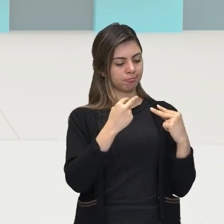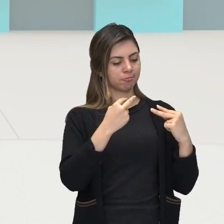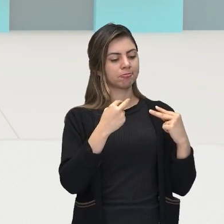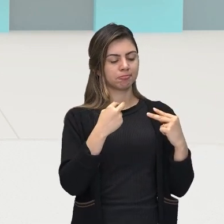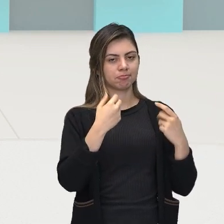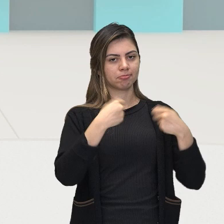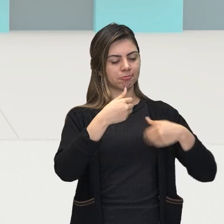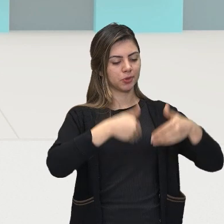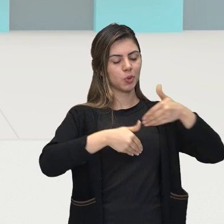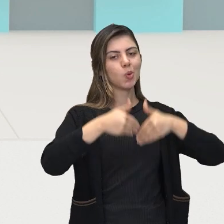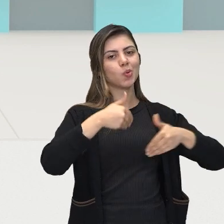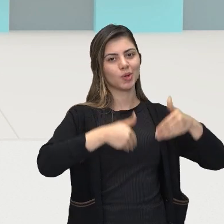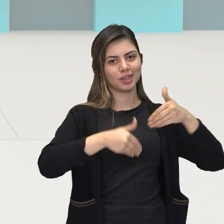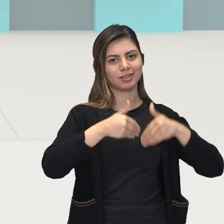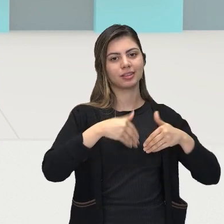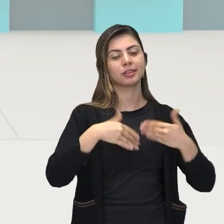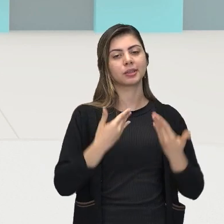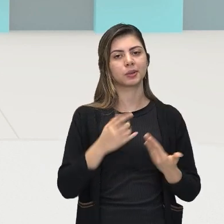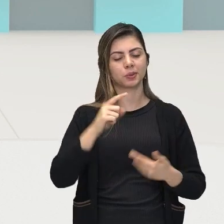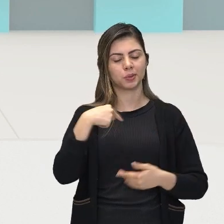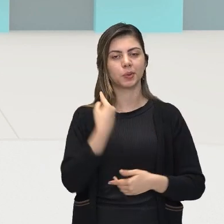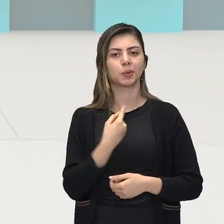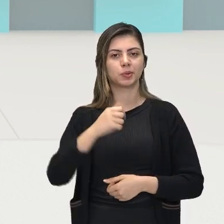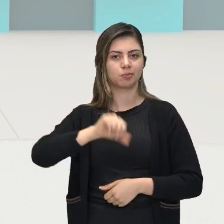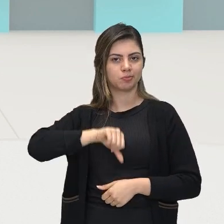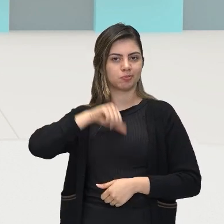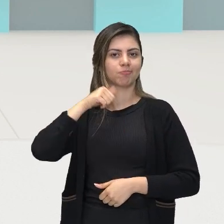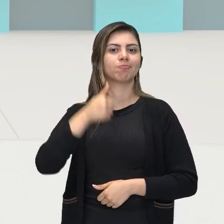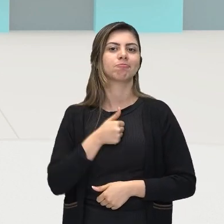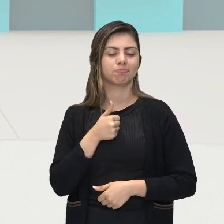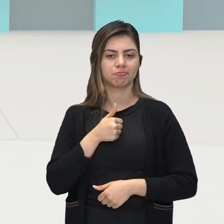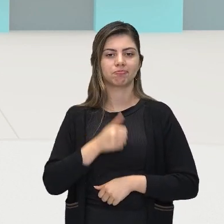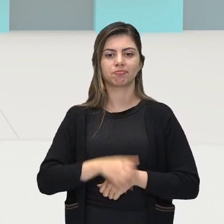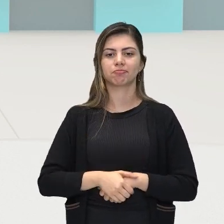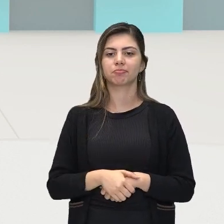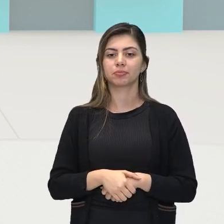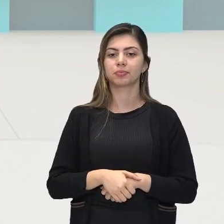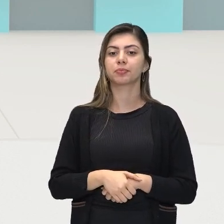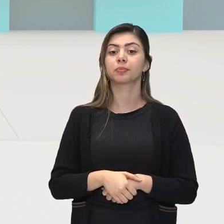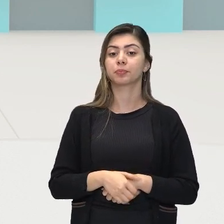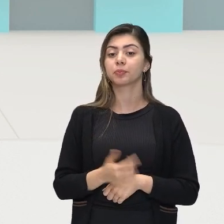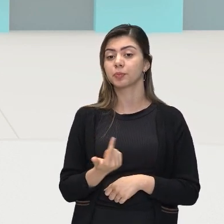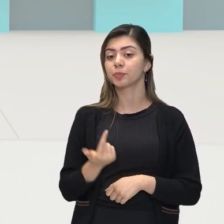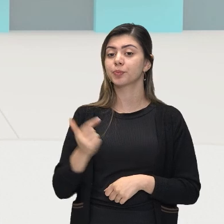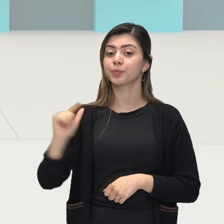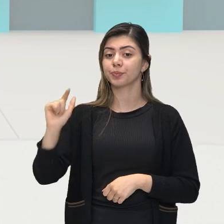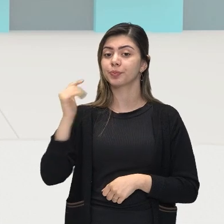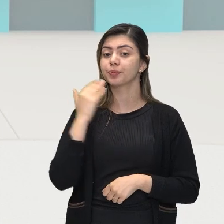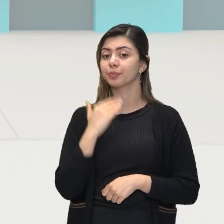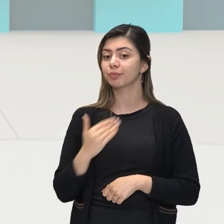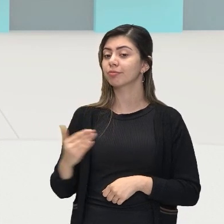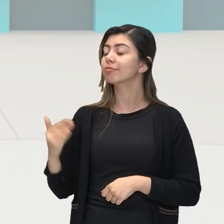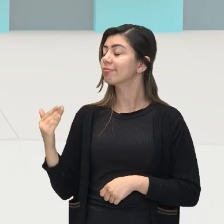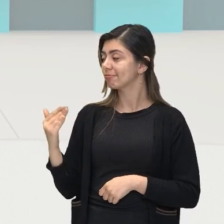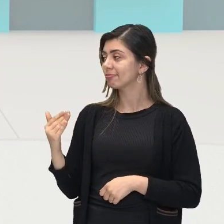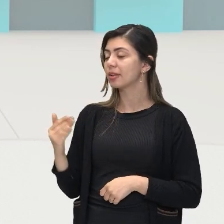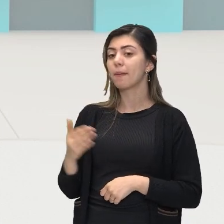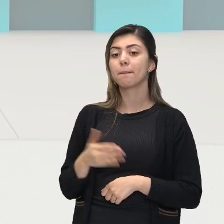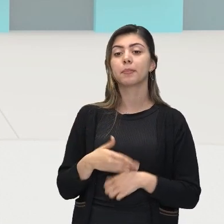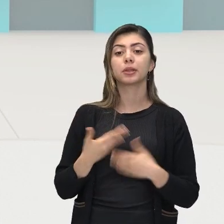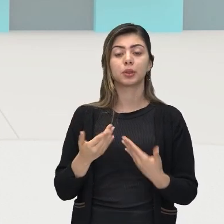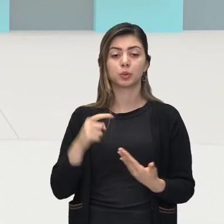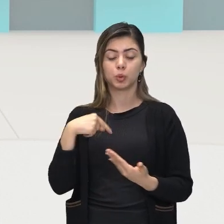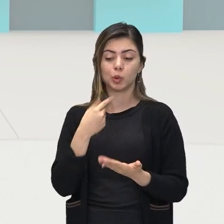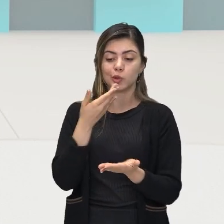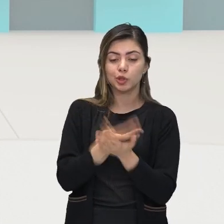e, obviamente, a nossa autoestima ela tende a aumentar. E, por fim, nós temos aqui a melhora do desempenho